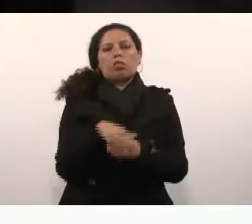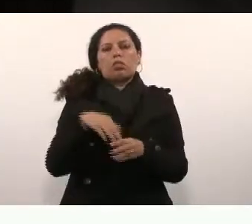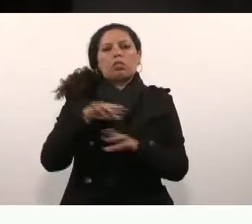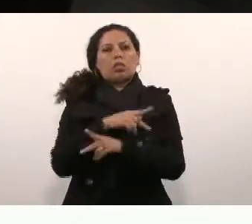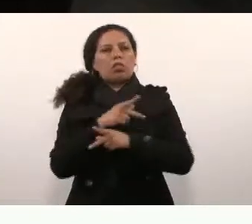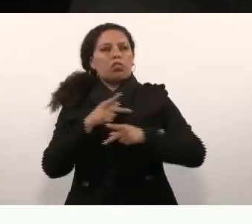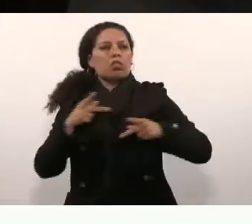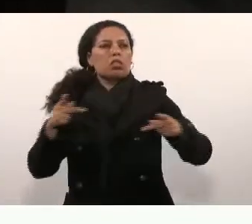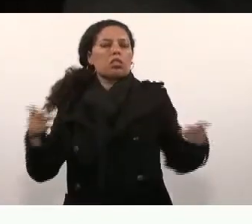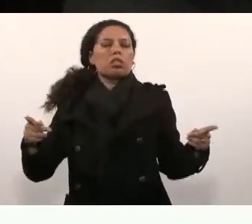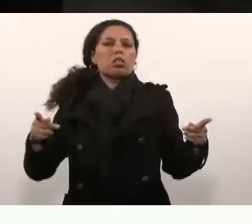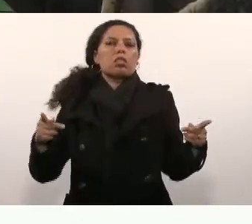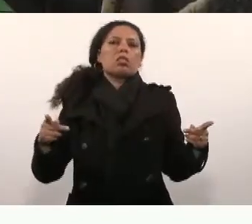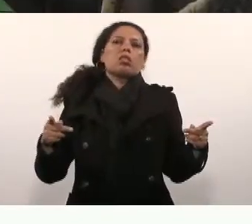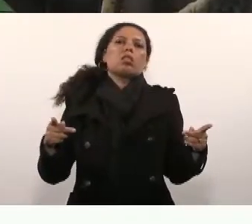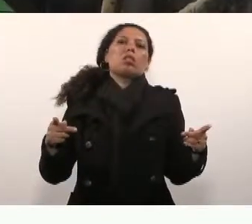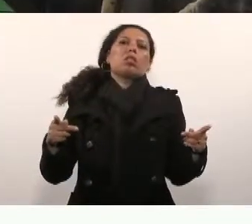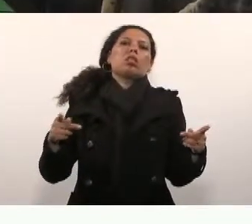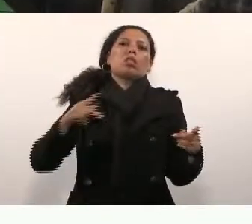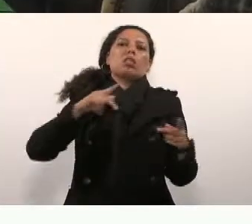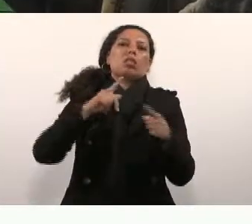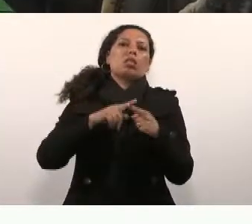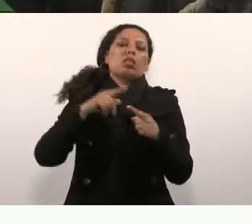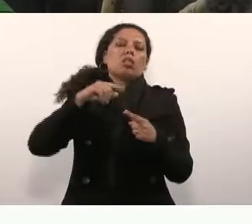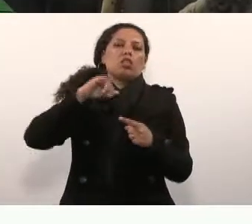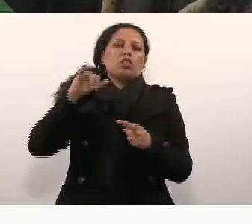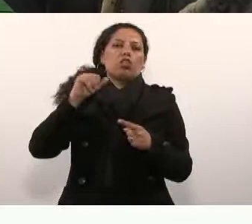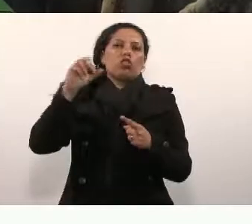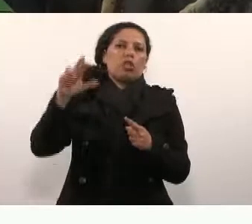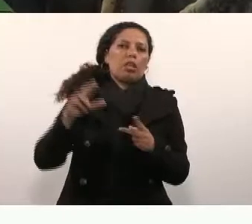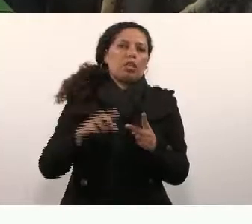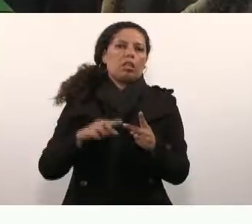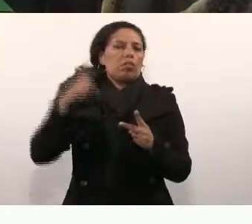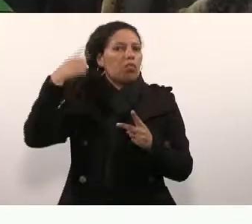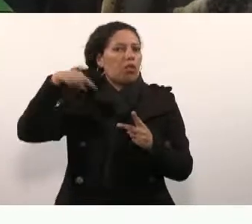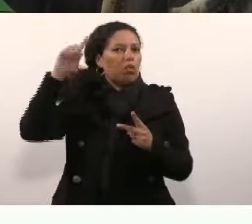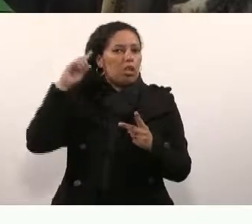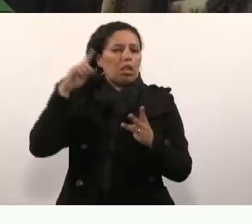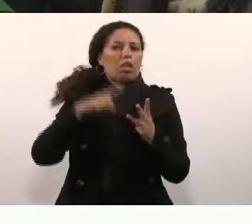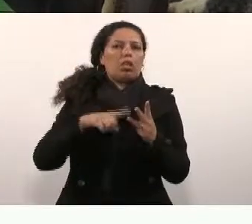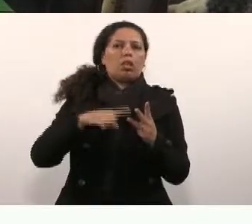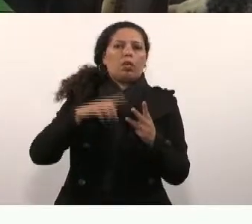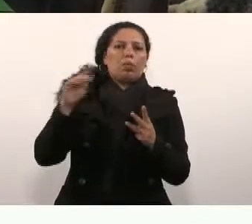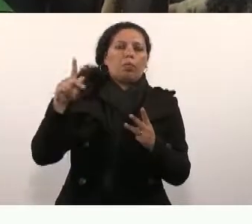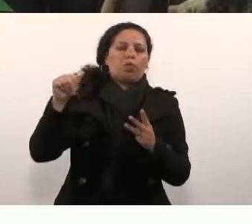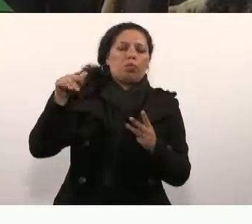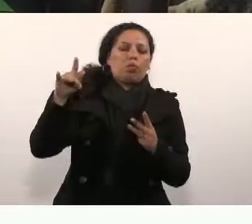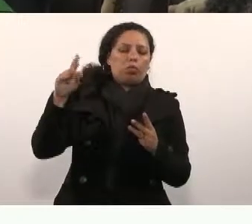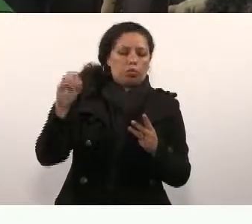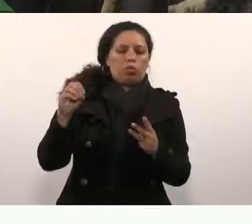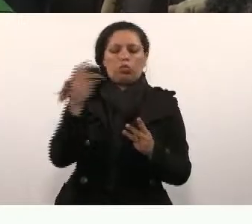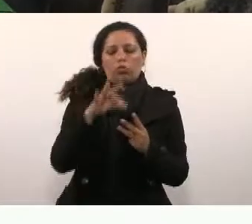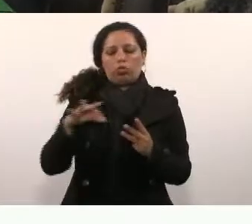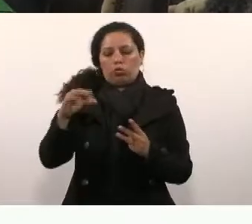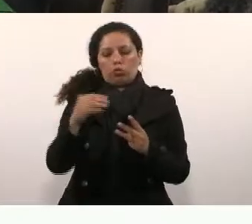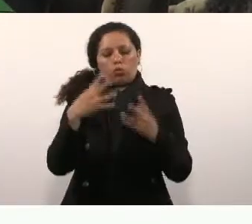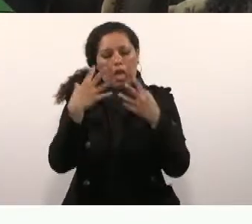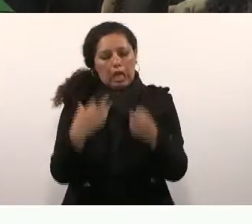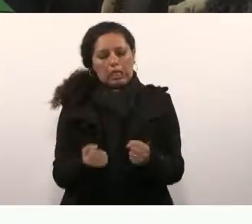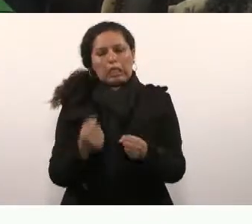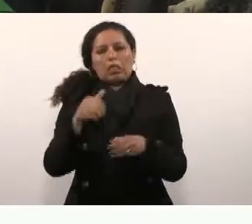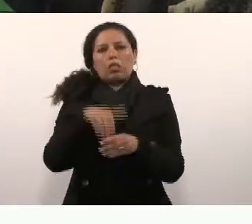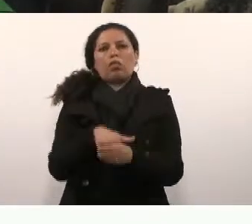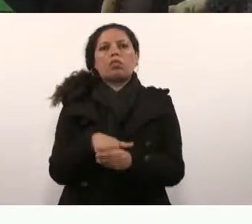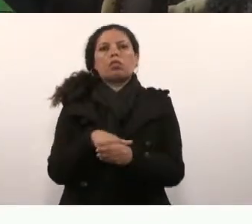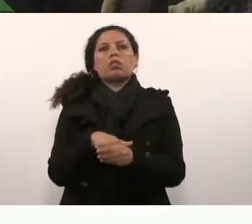ao Porto de Açu. Como vota o deputado Jair Bittencourt? Favorável. Deputado Valdeir Carneiro? Favorável. Deputado Thiago Pampolha? Também voto favorável,